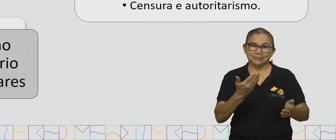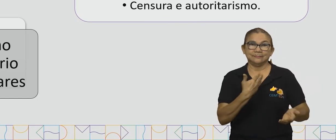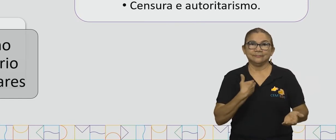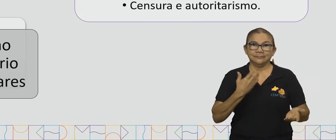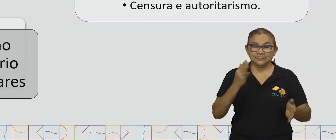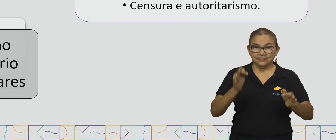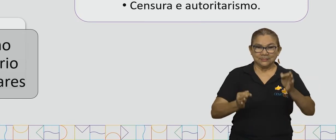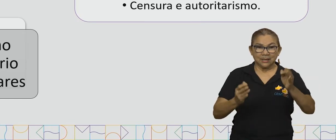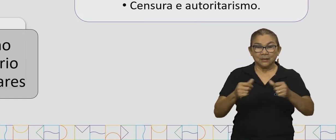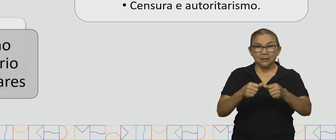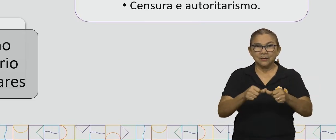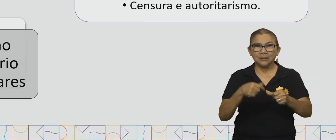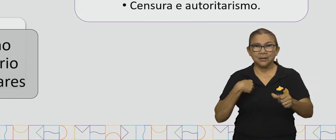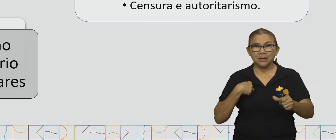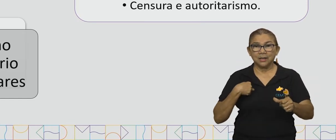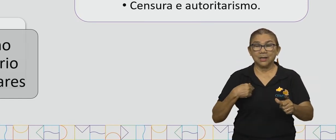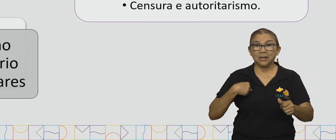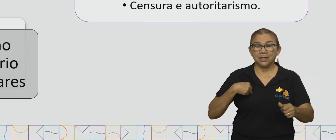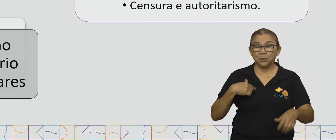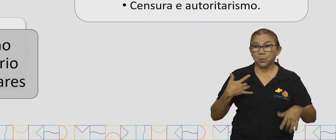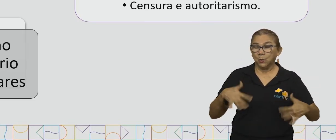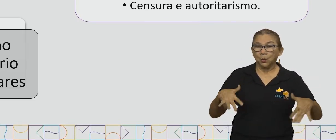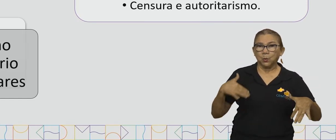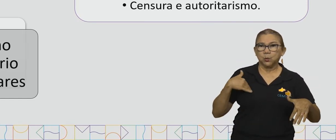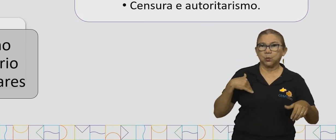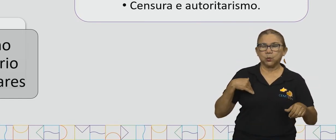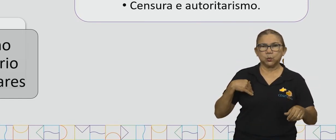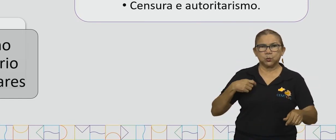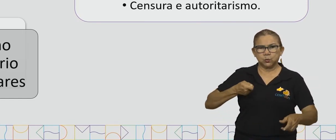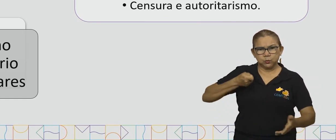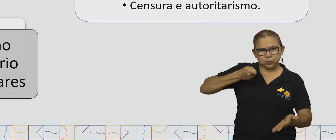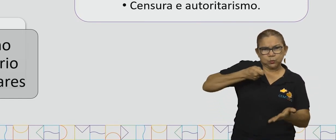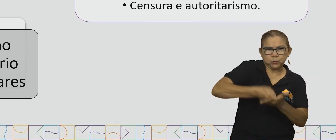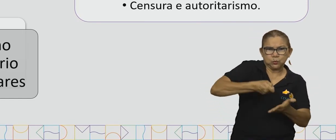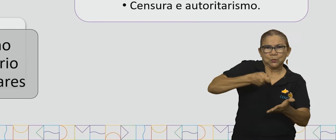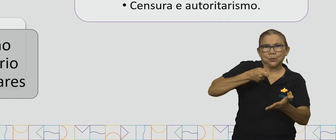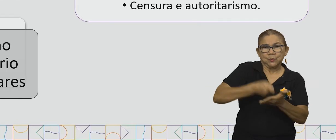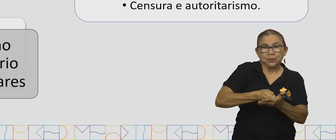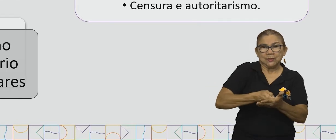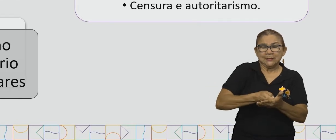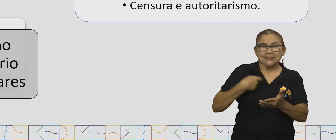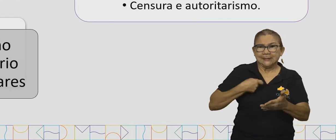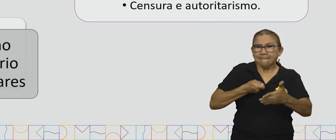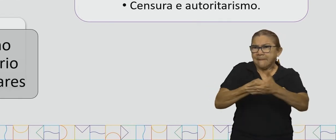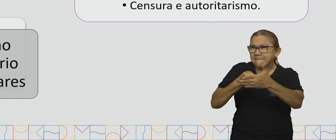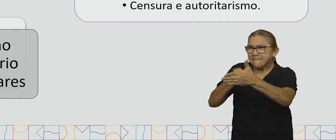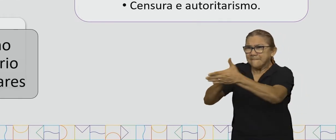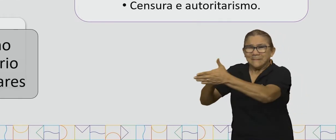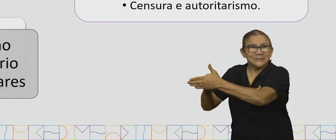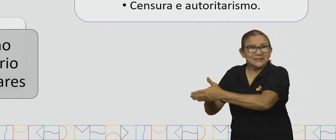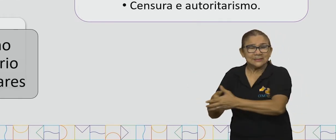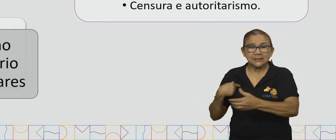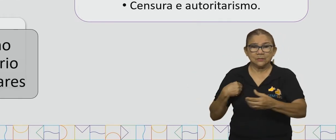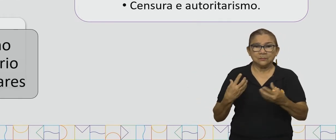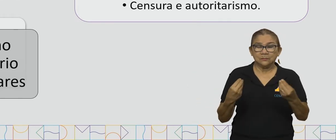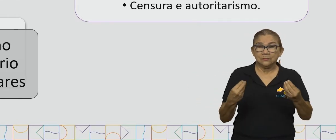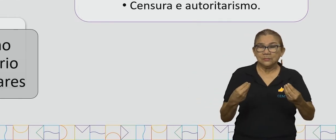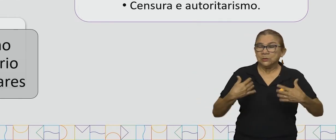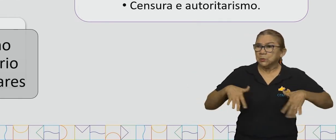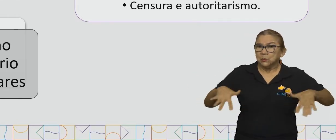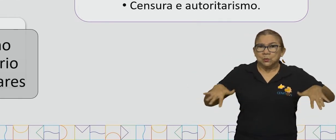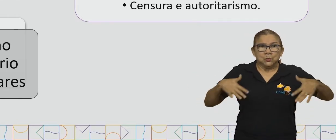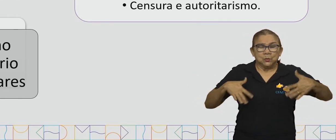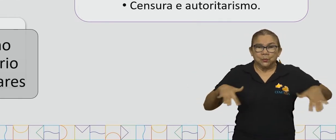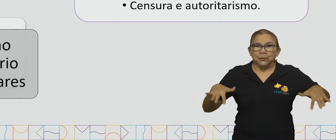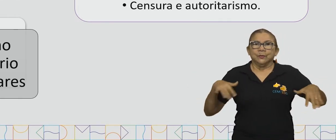ficou caracterizada pelo terrorismo de Estado, isto é, pelas ações de terror praticadas ou incentivadas pelo